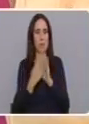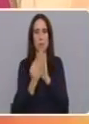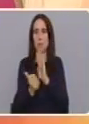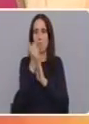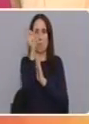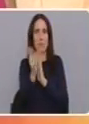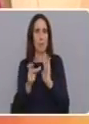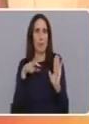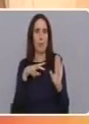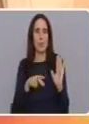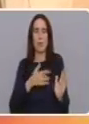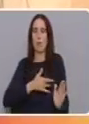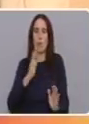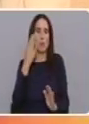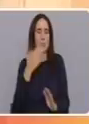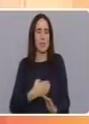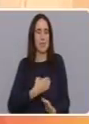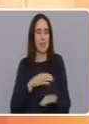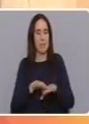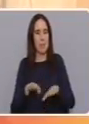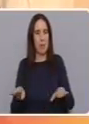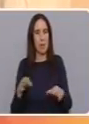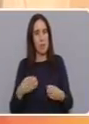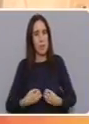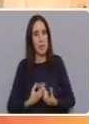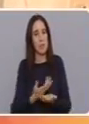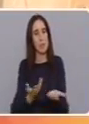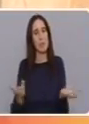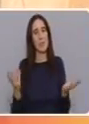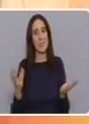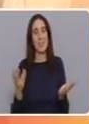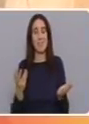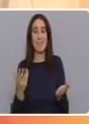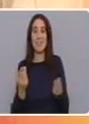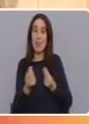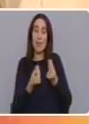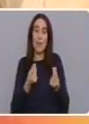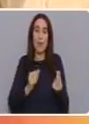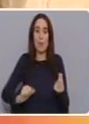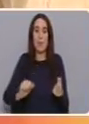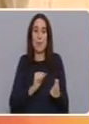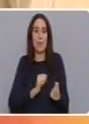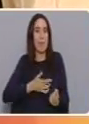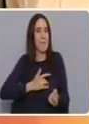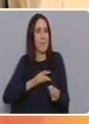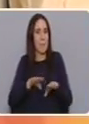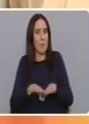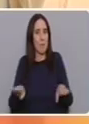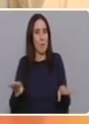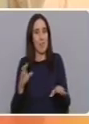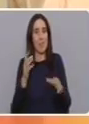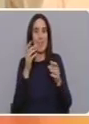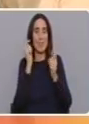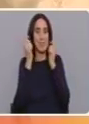portuguesa. É um amor maior que nós sentimos no palco e isso é transmitido através da nossa forma de amar o palco, que é